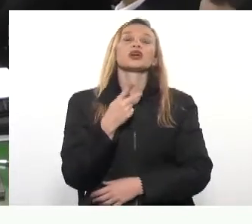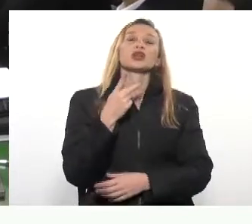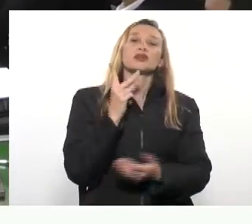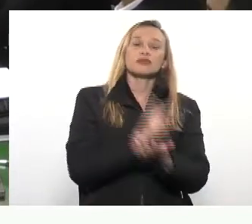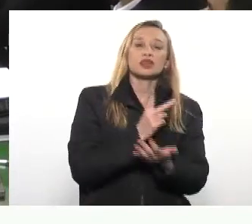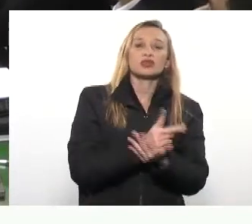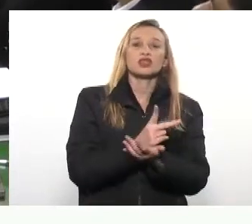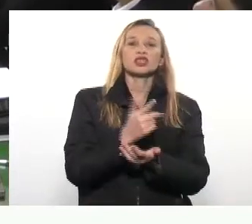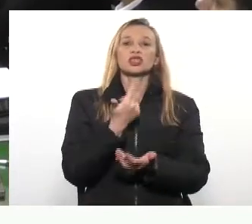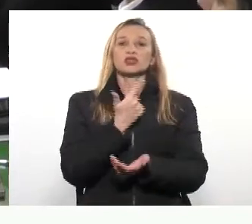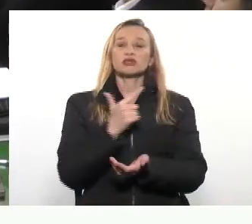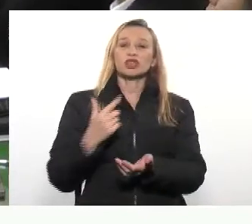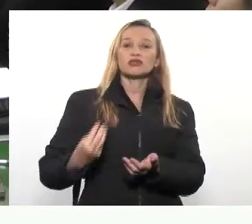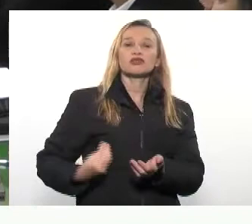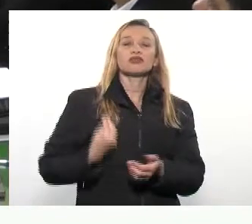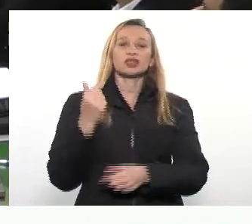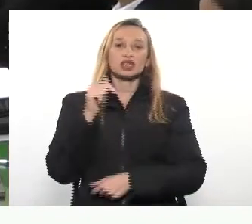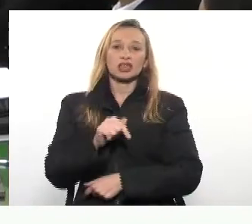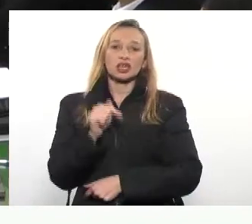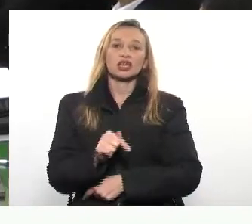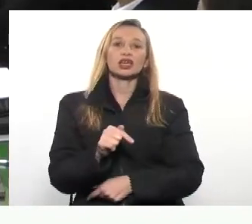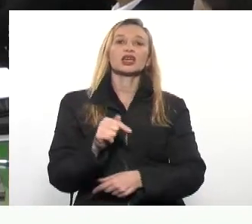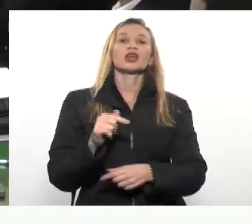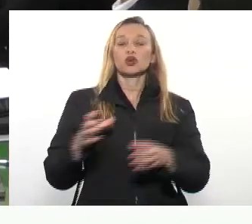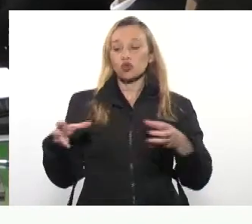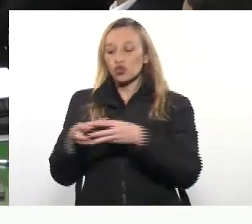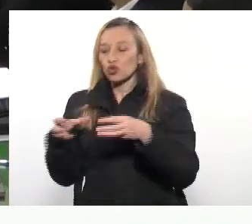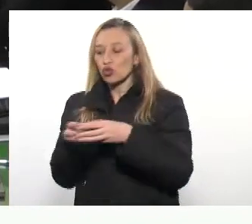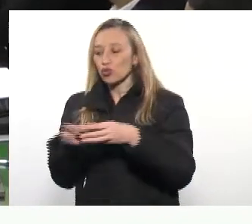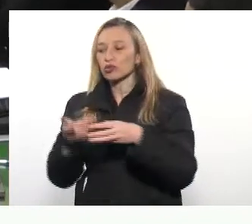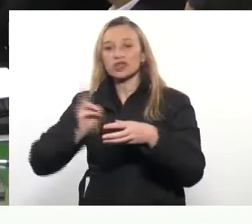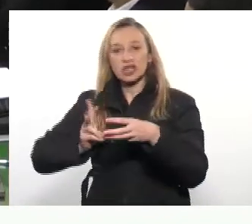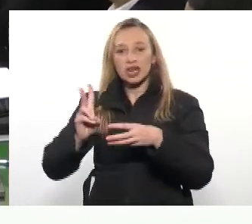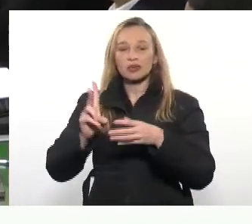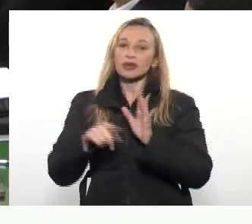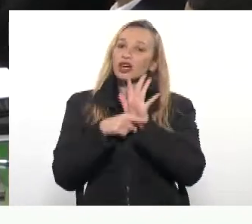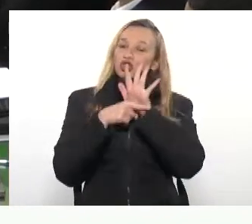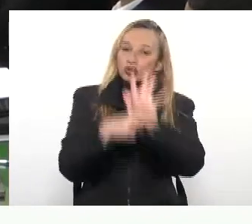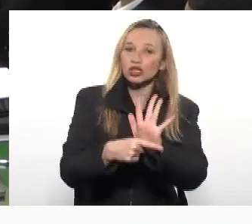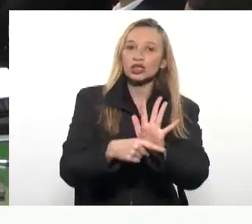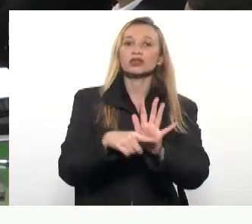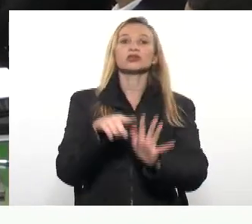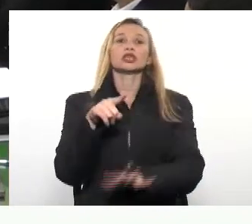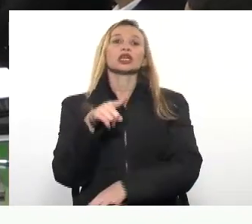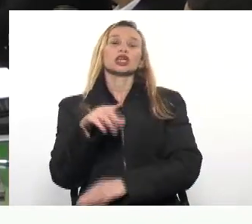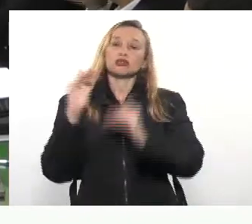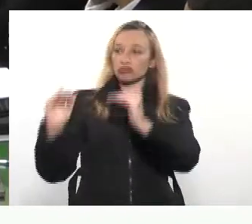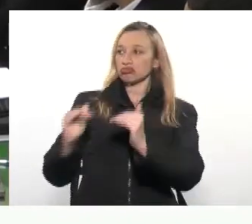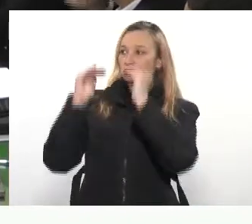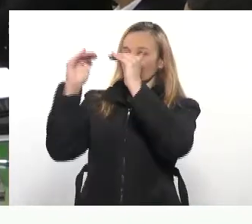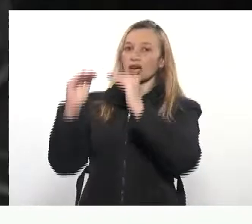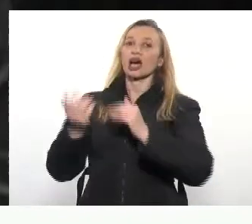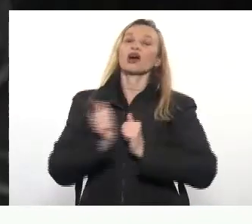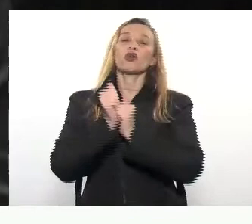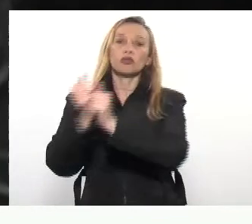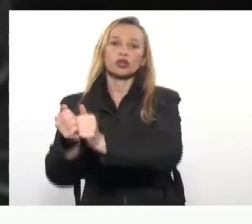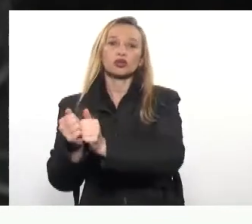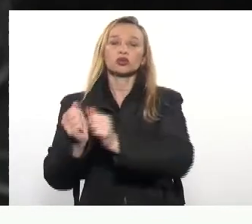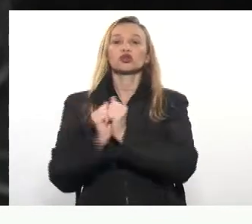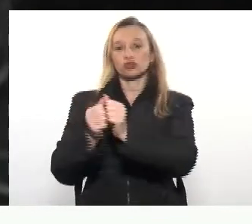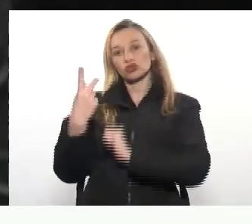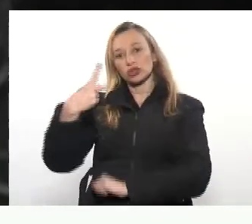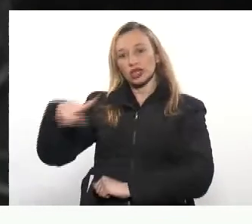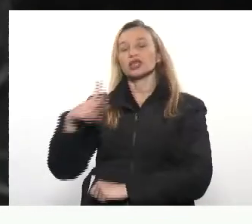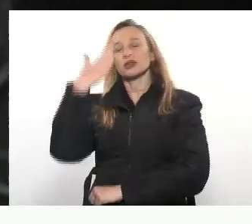vezes que não teve presente, a equipe foi absolutamente diligente, atenciosa, e Vossa Excelência acompanhou ao lado